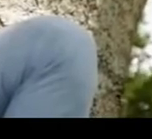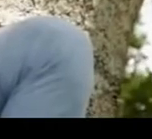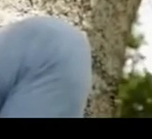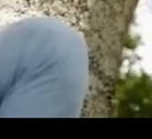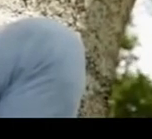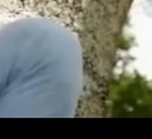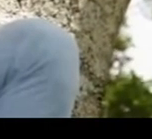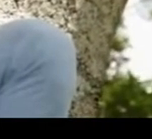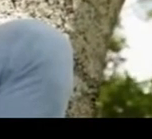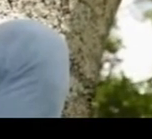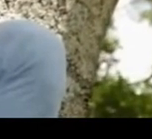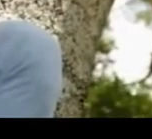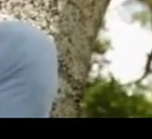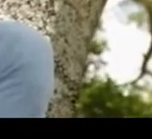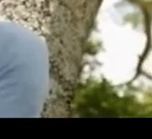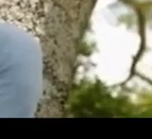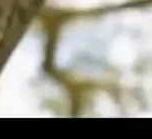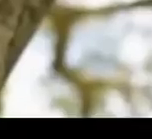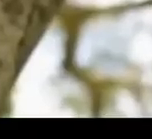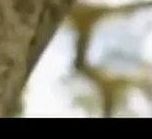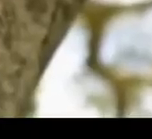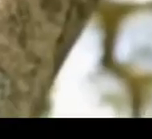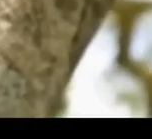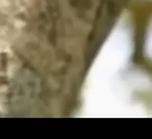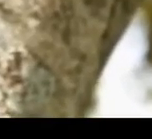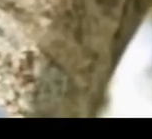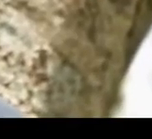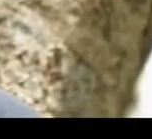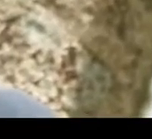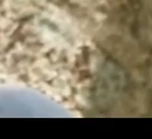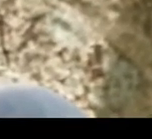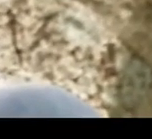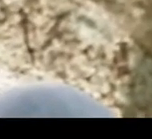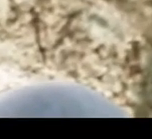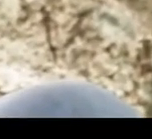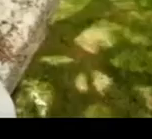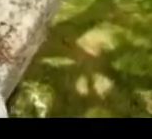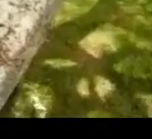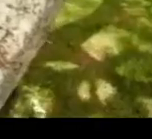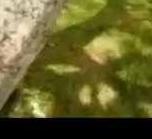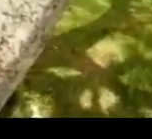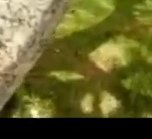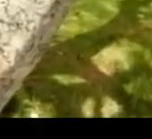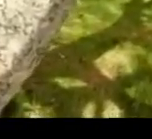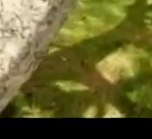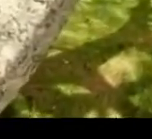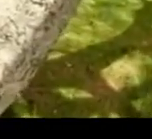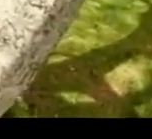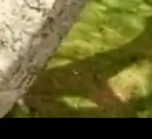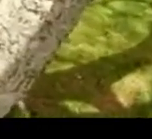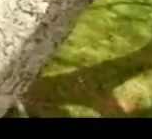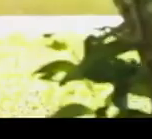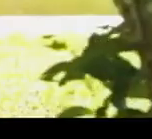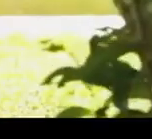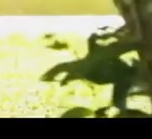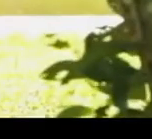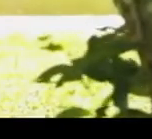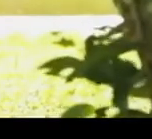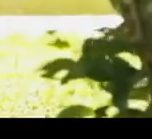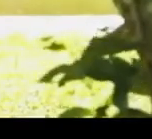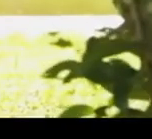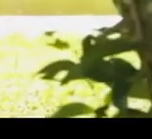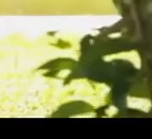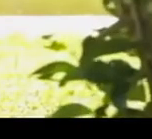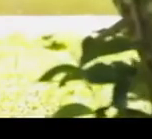outros incômodos com o cio, como a miação nervosa das gatas. O Compata recomenda a castração cirúrgica de seus animais. Além de ser responsável, é